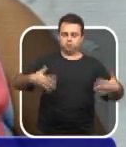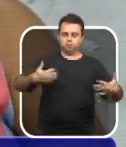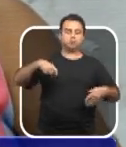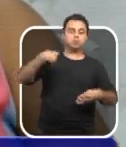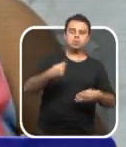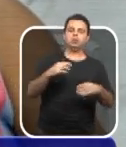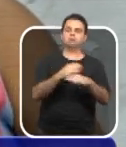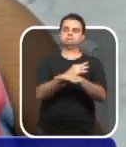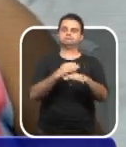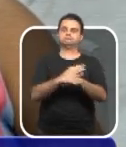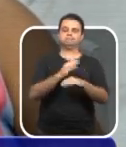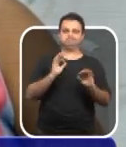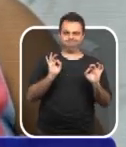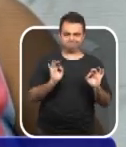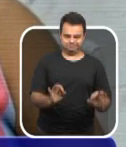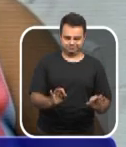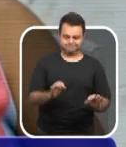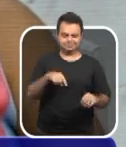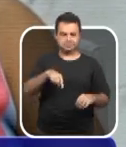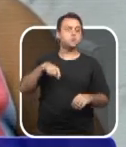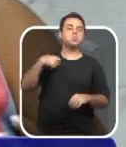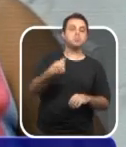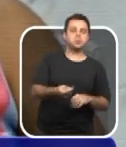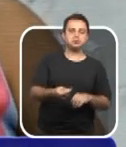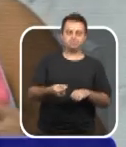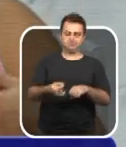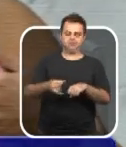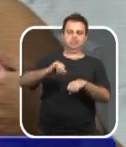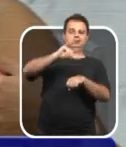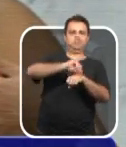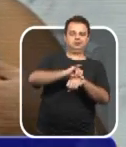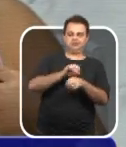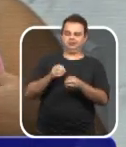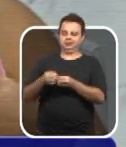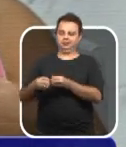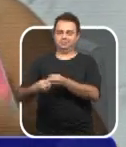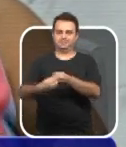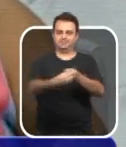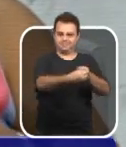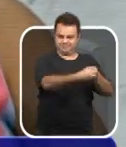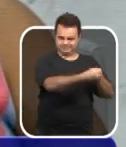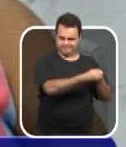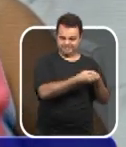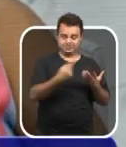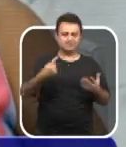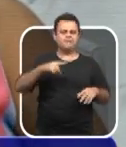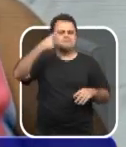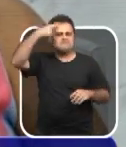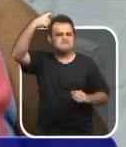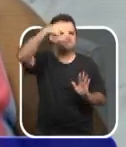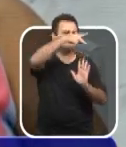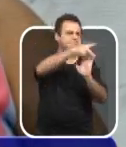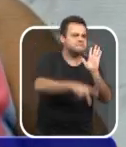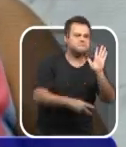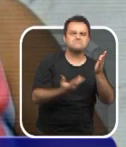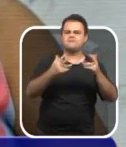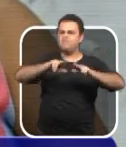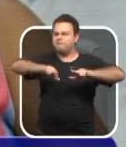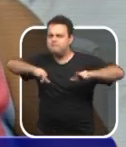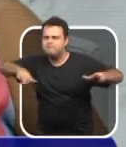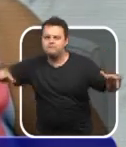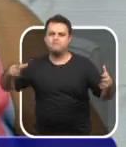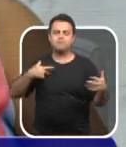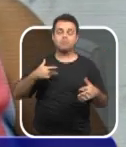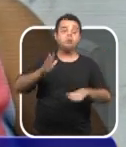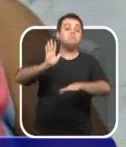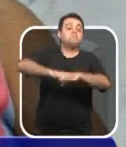uma cidade metropolitana. Somos exemplos, temos que trabalhar políticas públicas e o